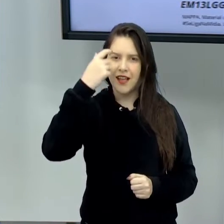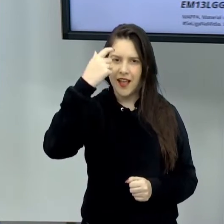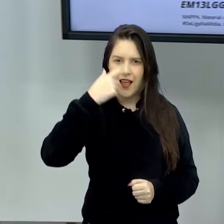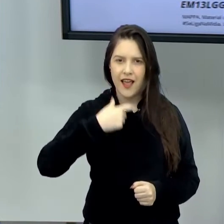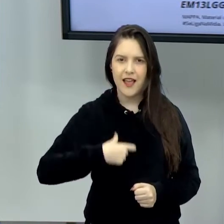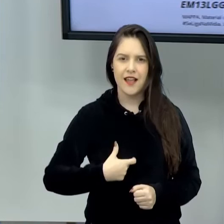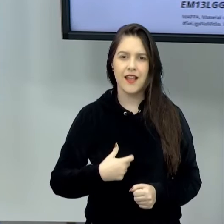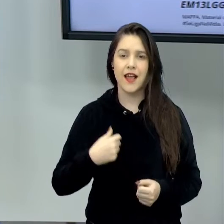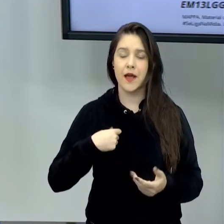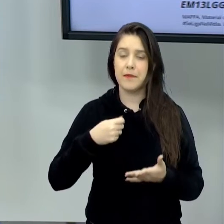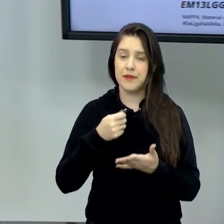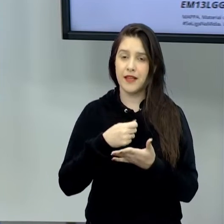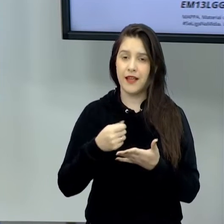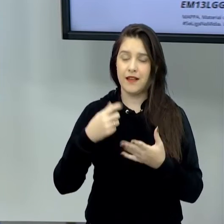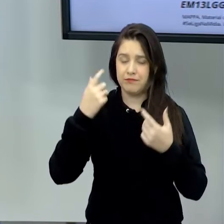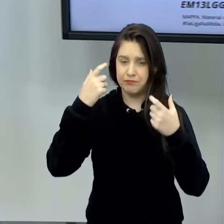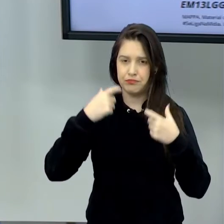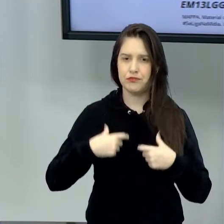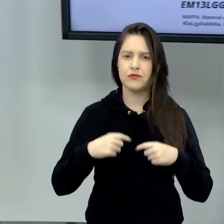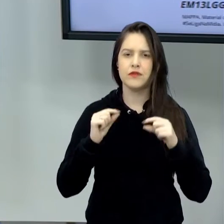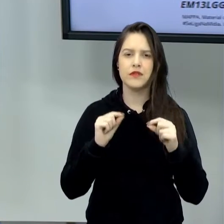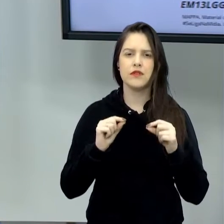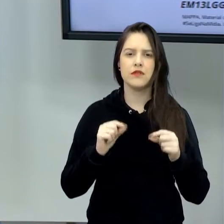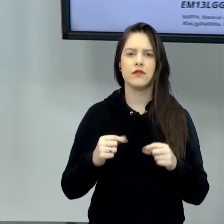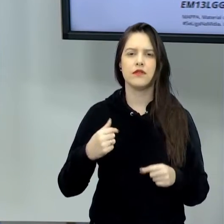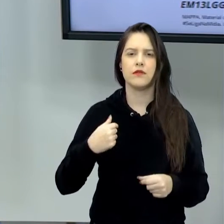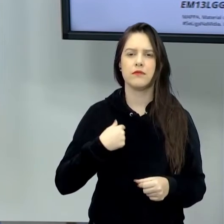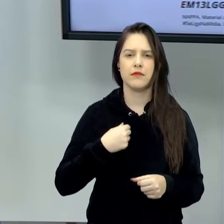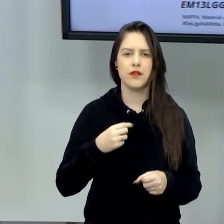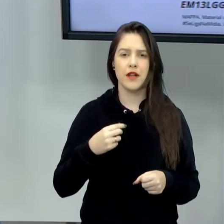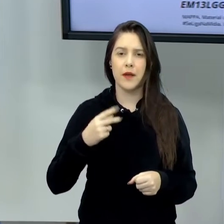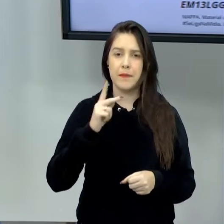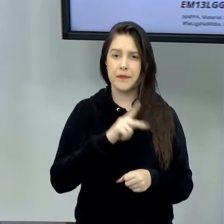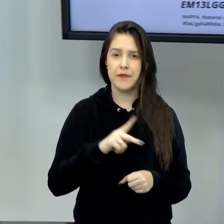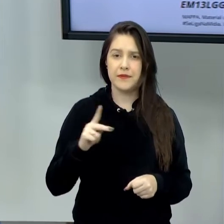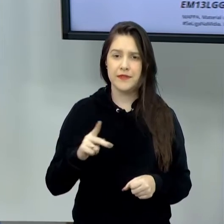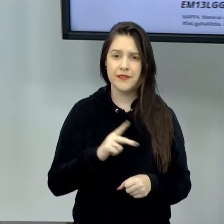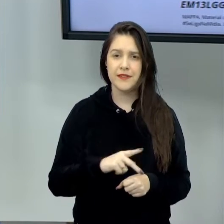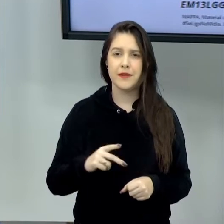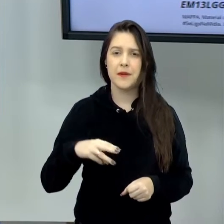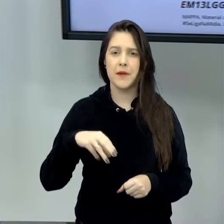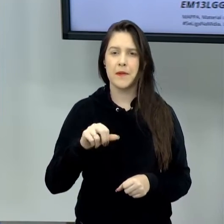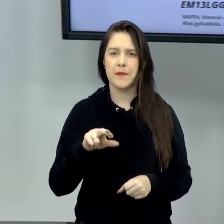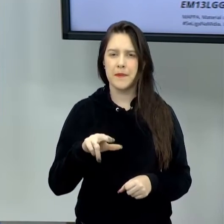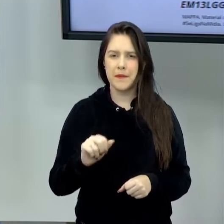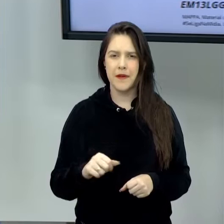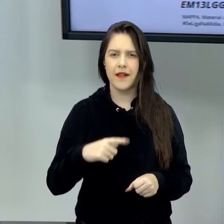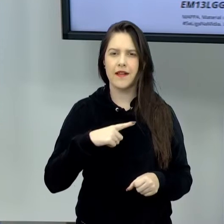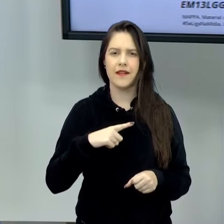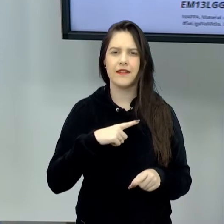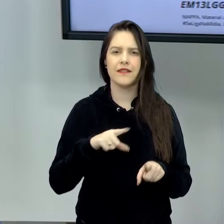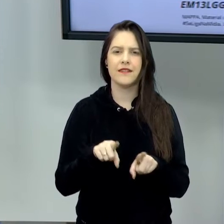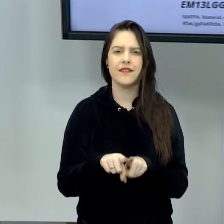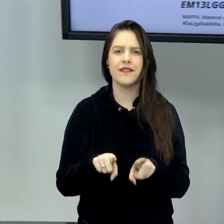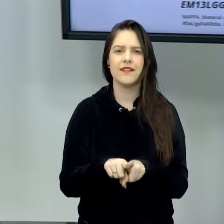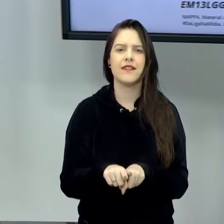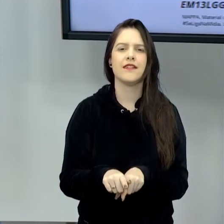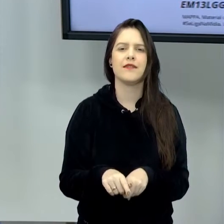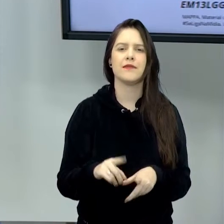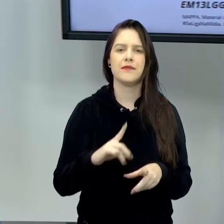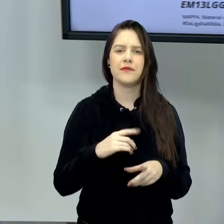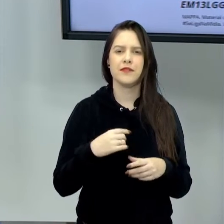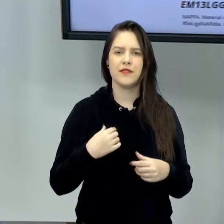minha autodescrição também. Eu sou a professora Mara, tenho 1,68 m. Hoje